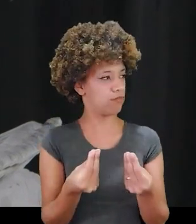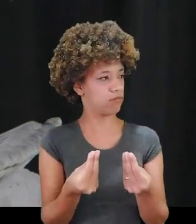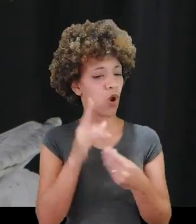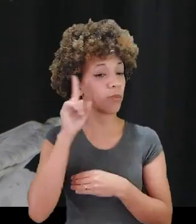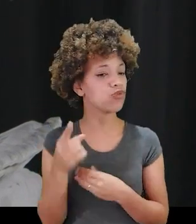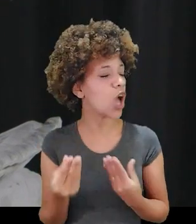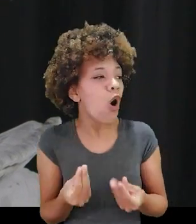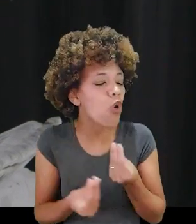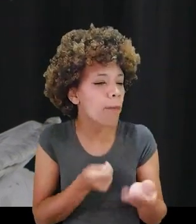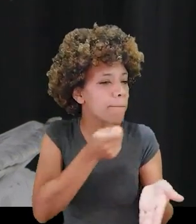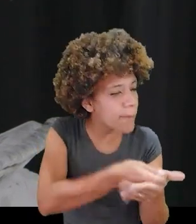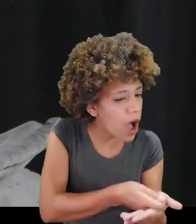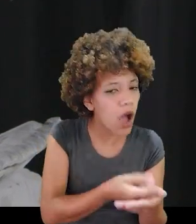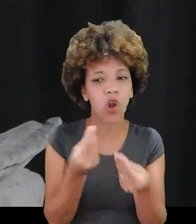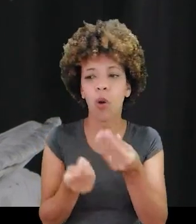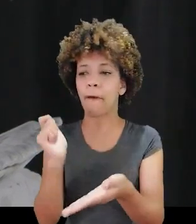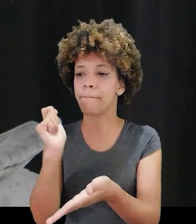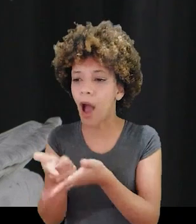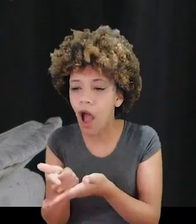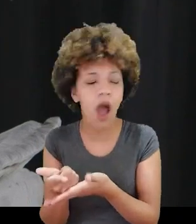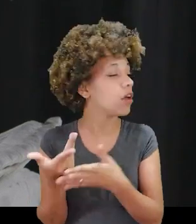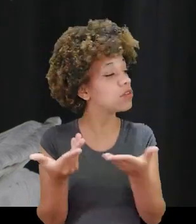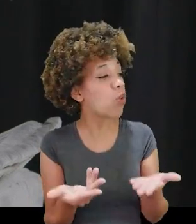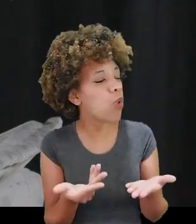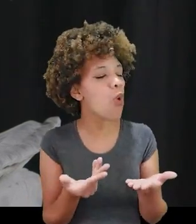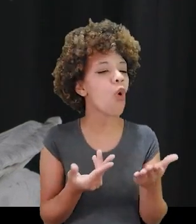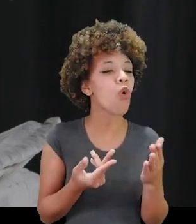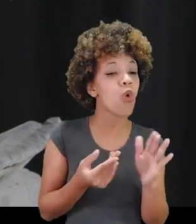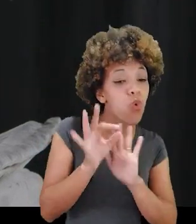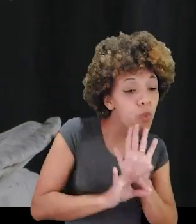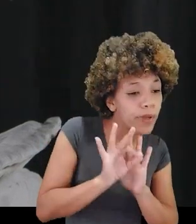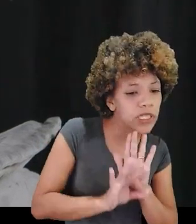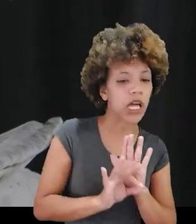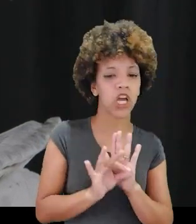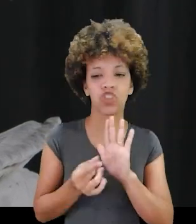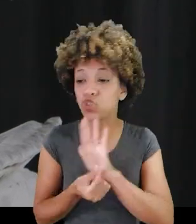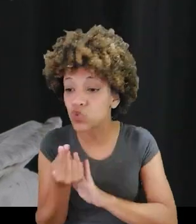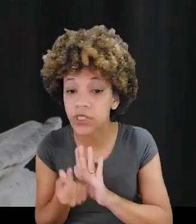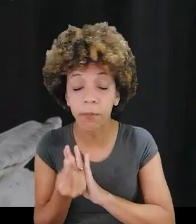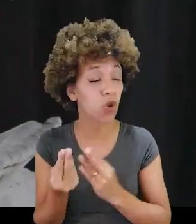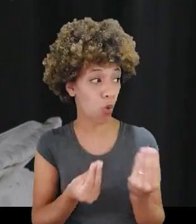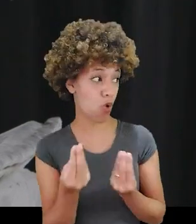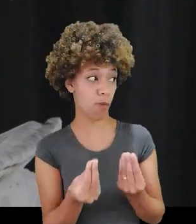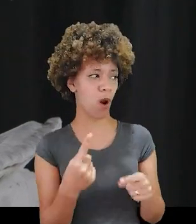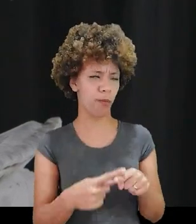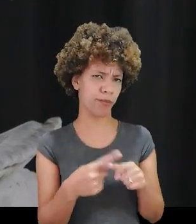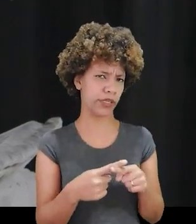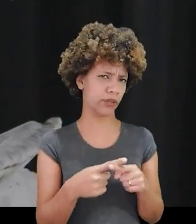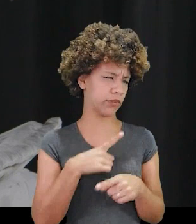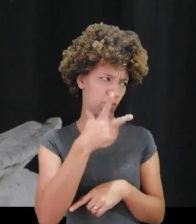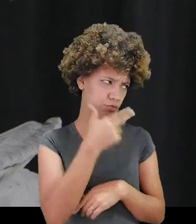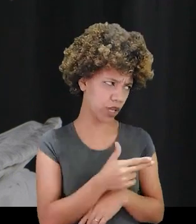funciona assim como como é que é o como é que ele compra aonde ele o valor que entra Qual o lucro porque